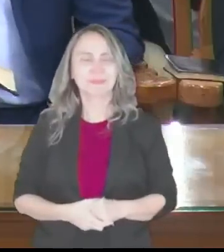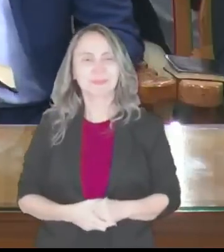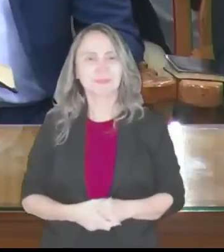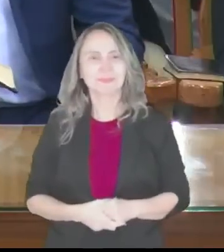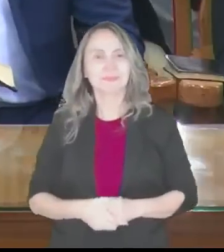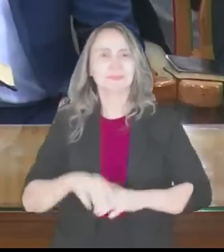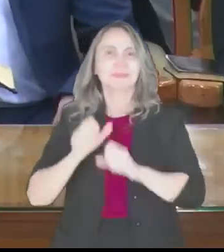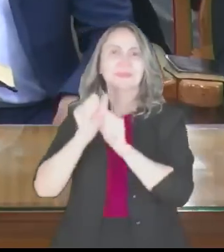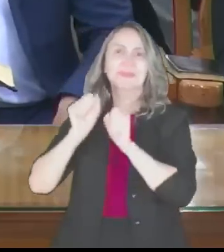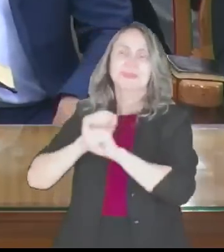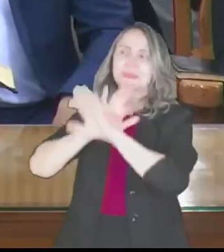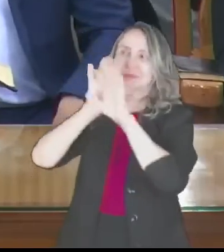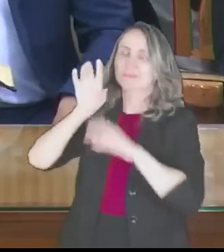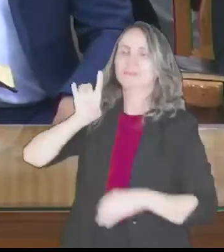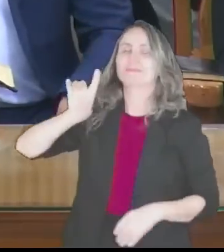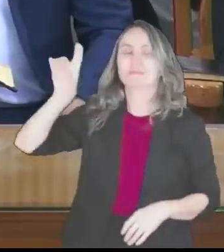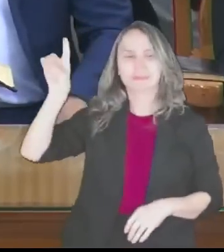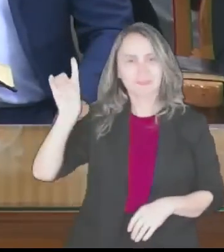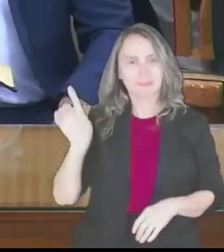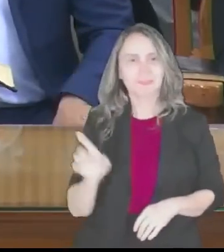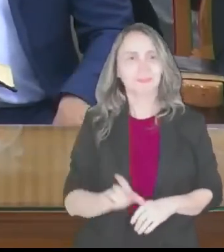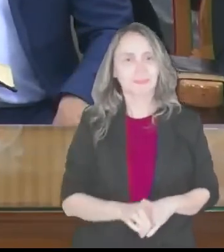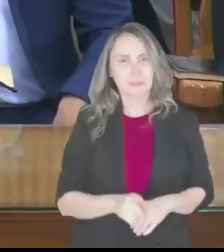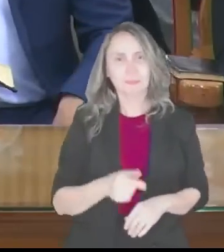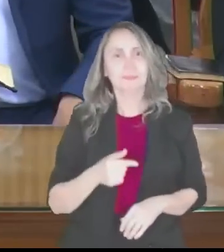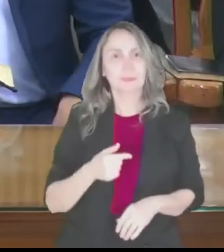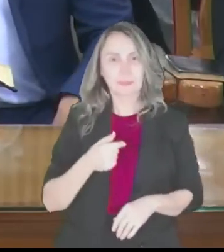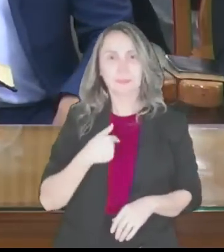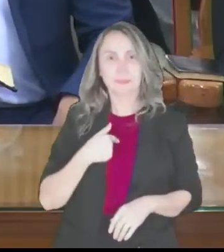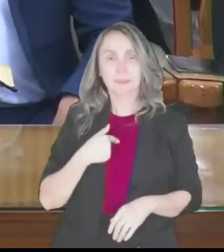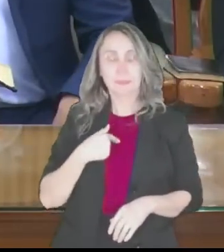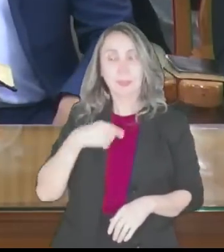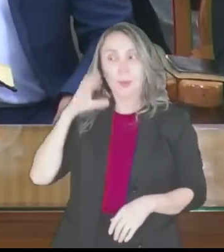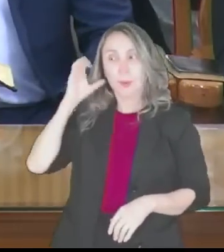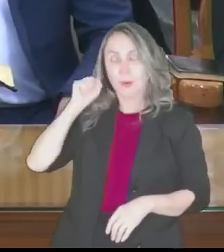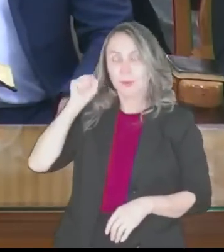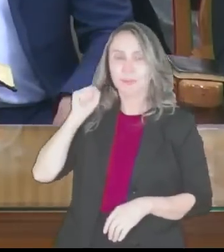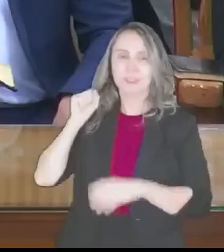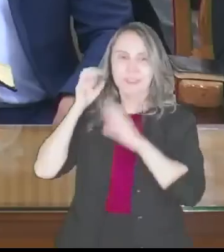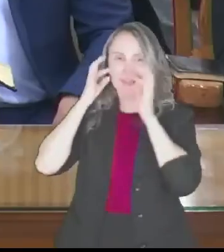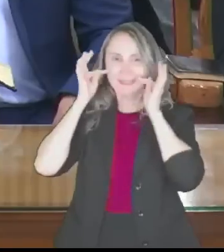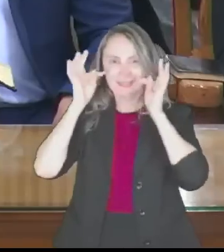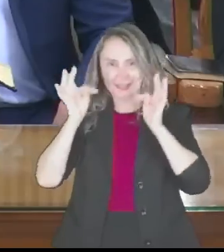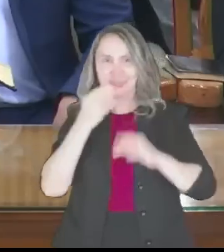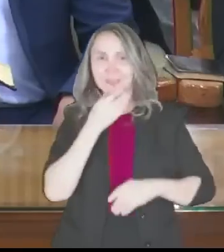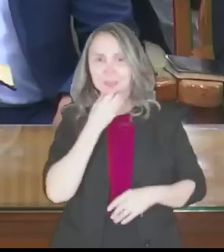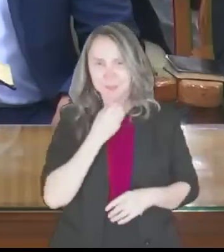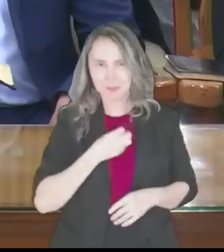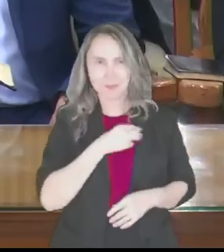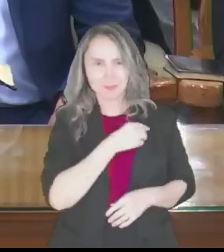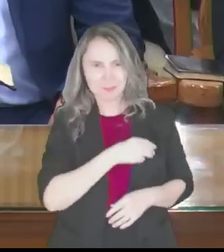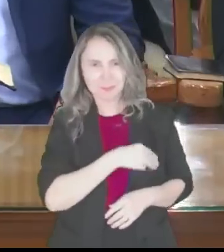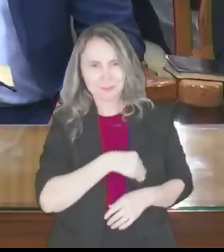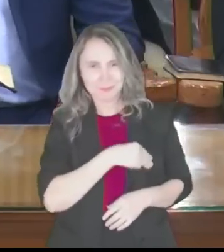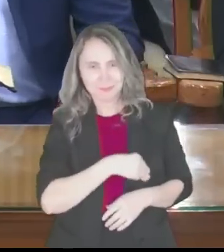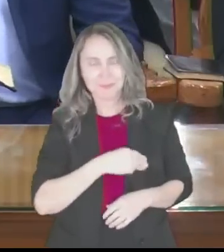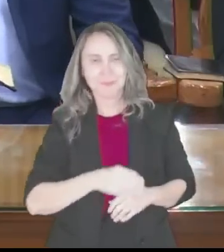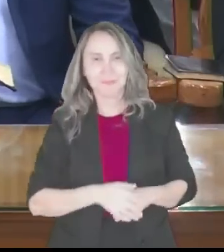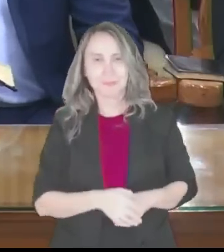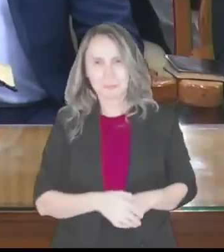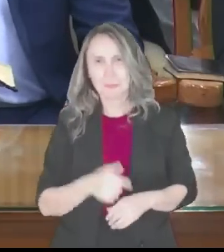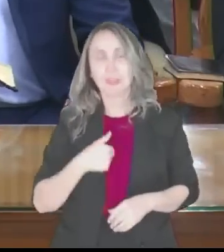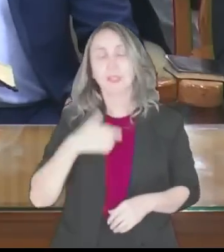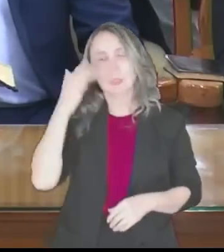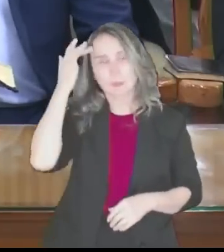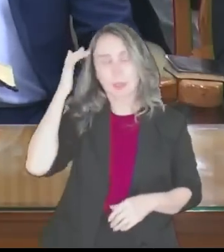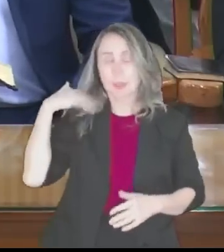Glória a Deus. Eu ouvi esse testemunho do missionário. Isso há 50 anos, mas eu creio que ainda hoje, em alguns lugares primitivos, ainda existe